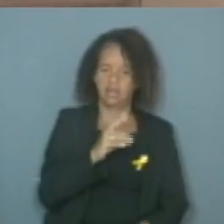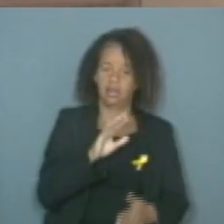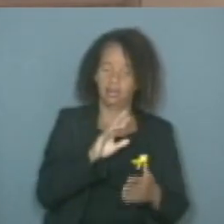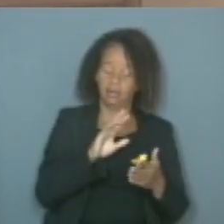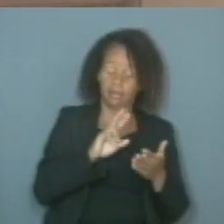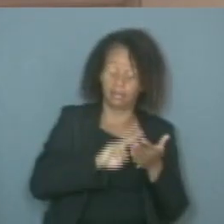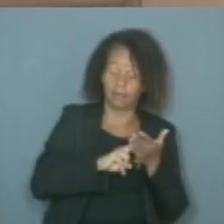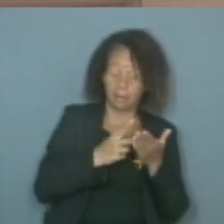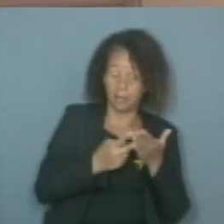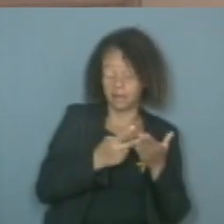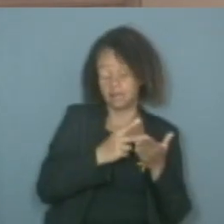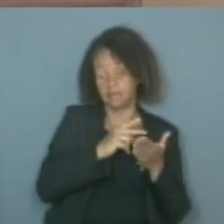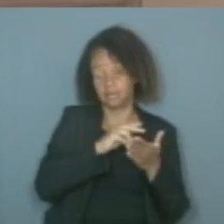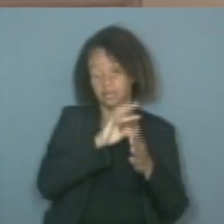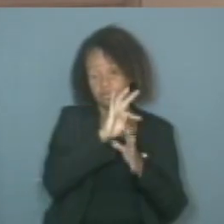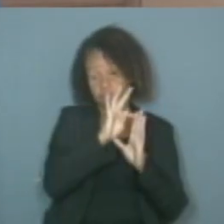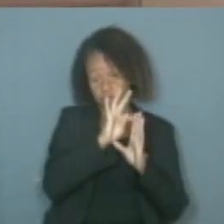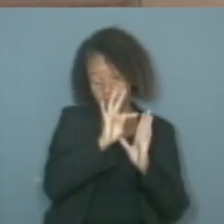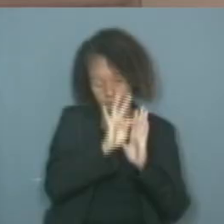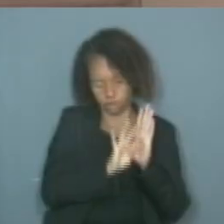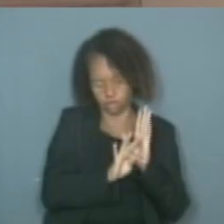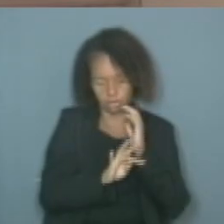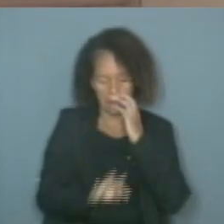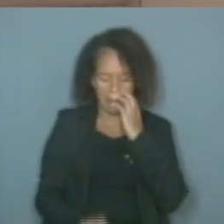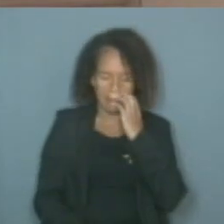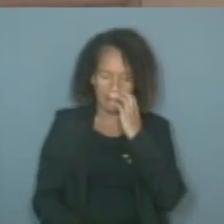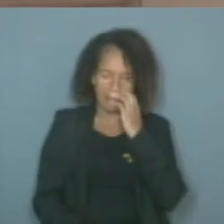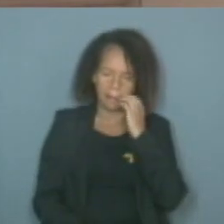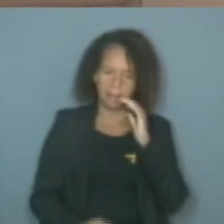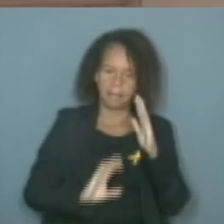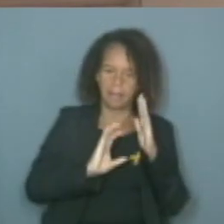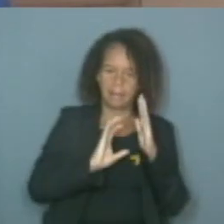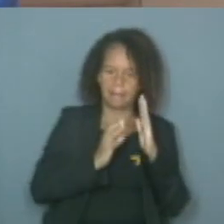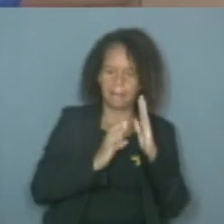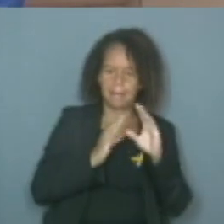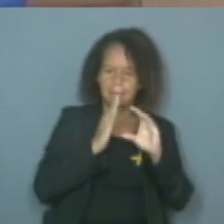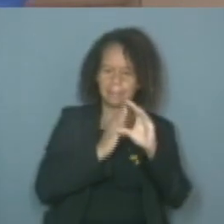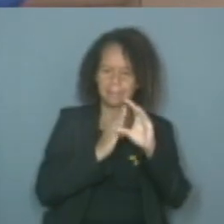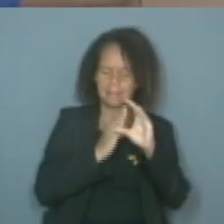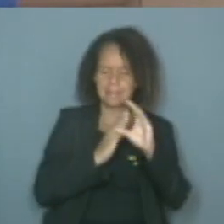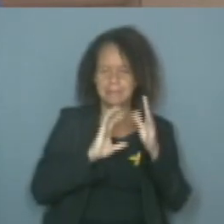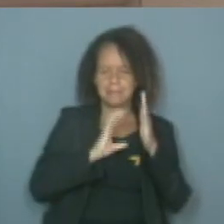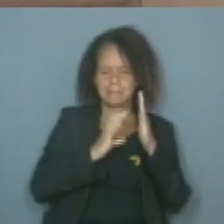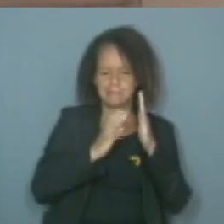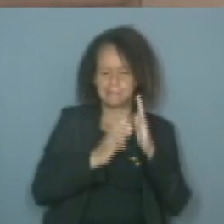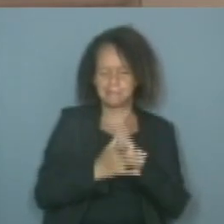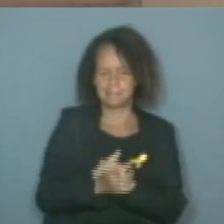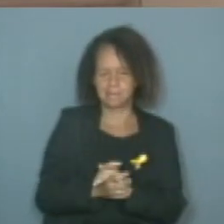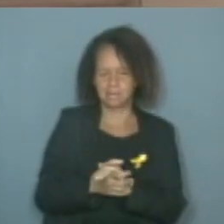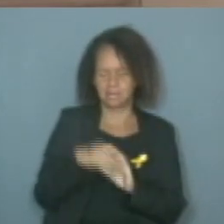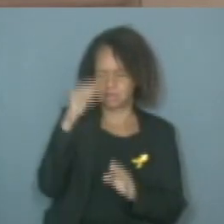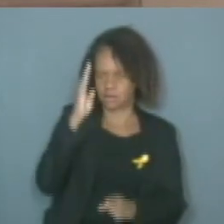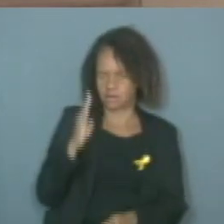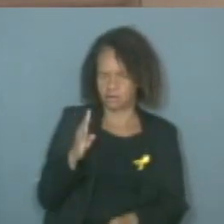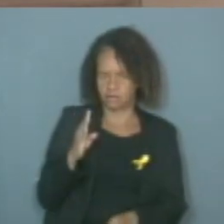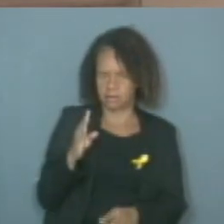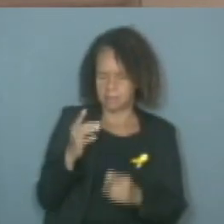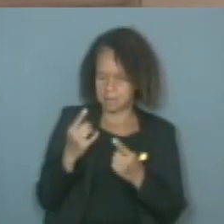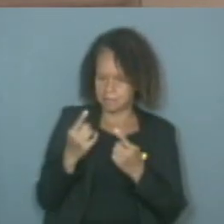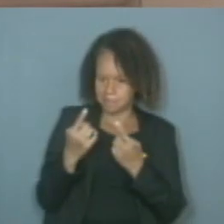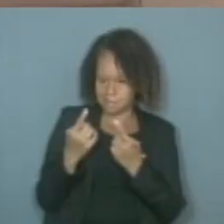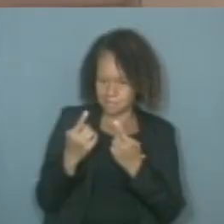texto, mas só explicando aqui. Vamos lá. O Partido Comunista do Brasil é a favor da